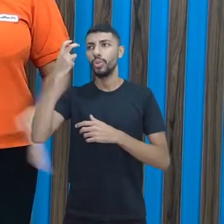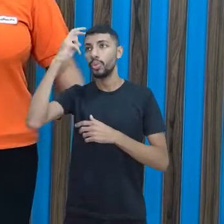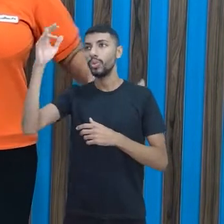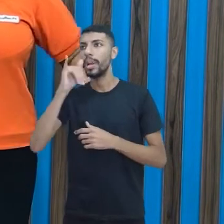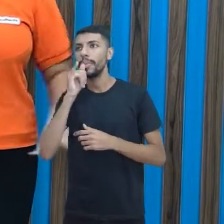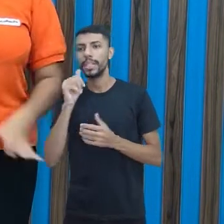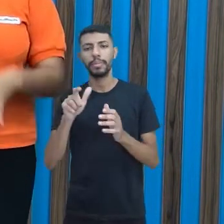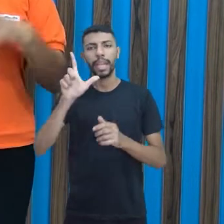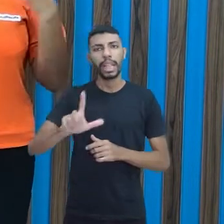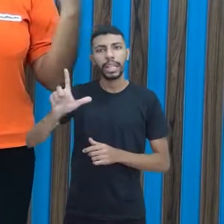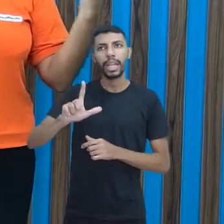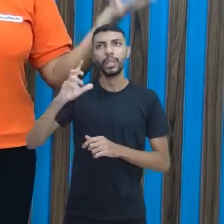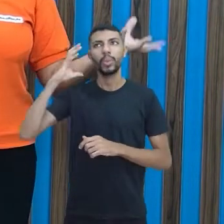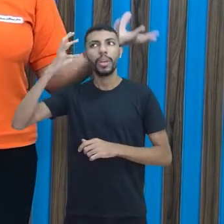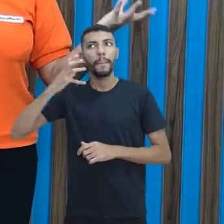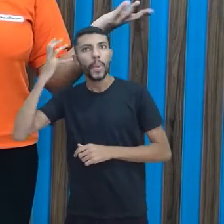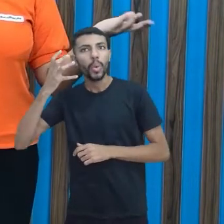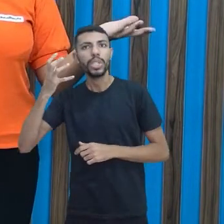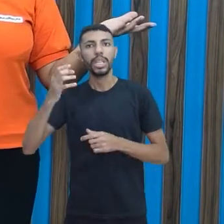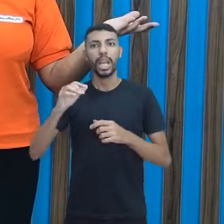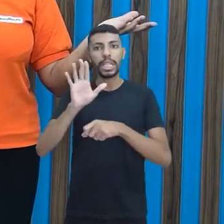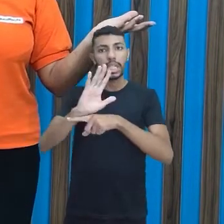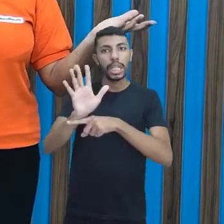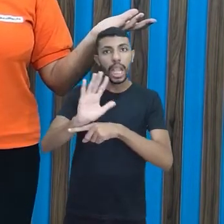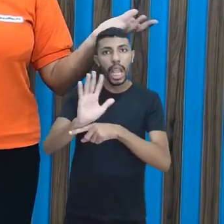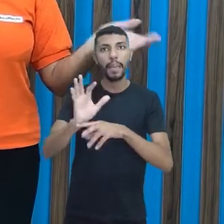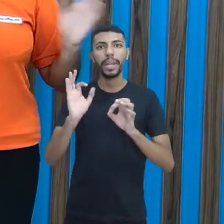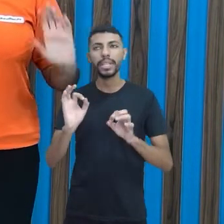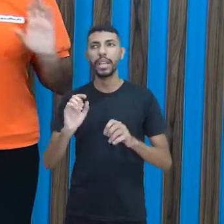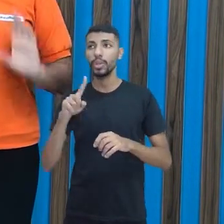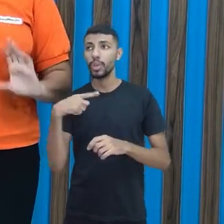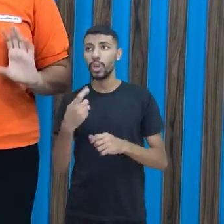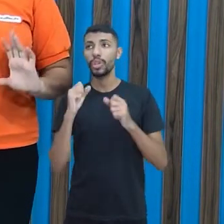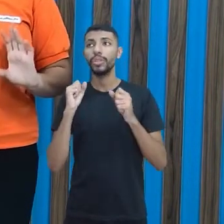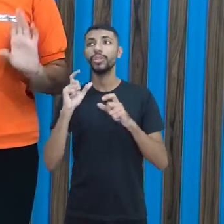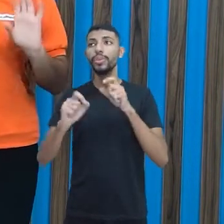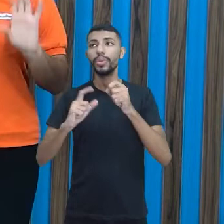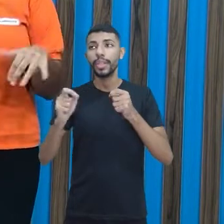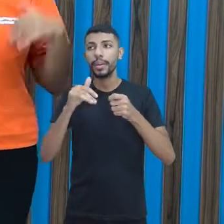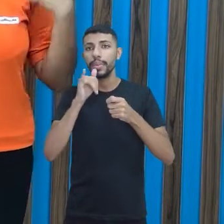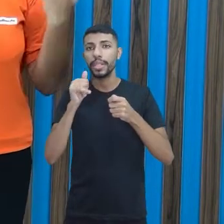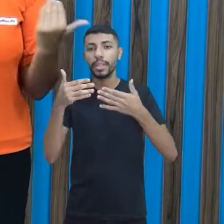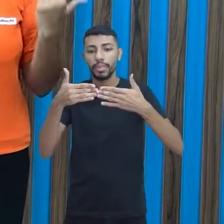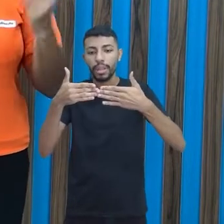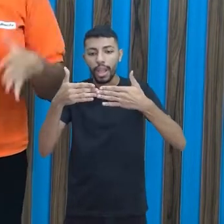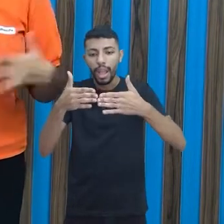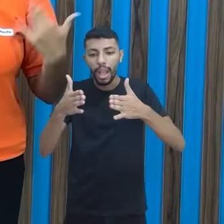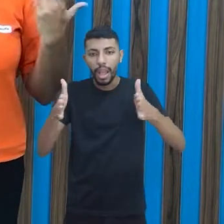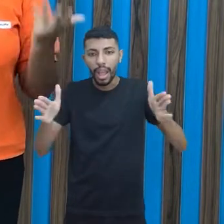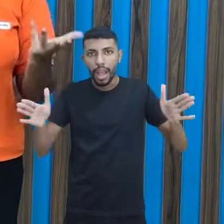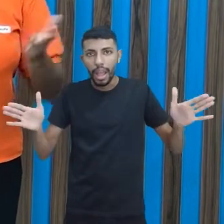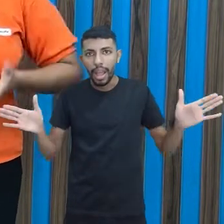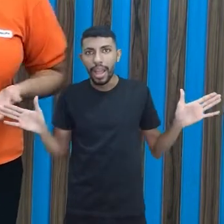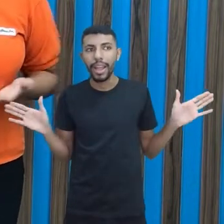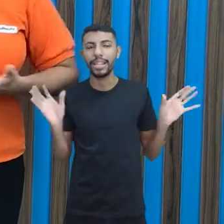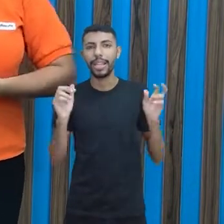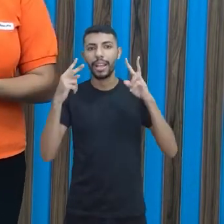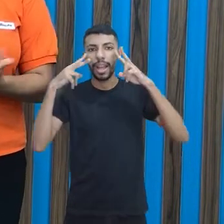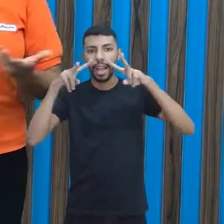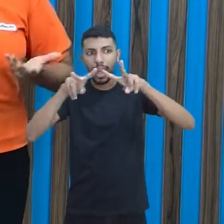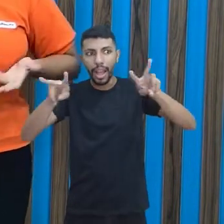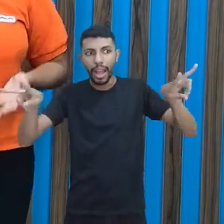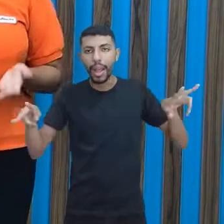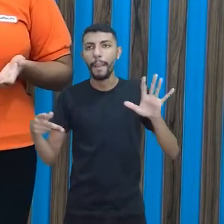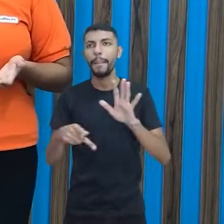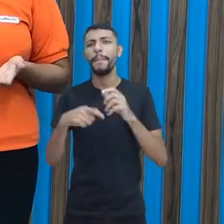a gente pode ir ampliando as nossas sensibilidades. E a gente precisa entender e valorizar a visão feminina